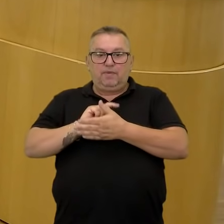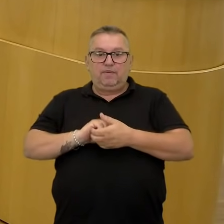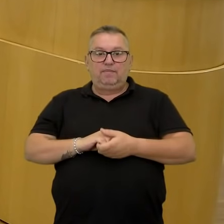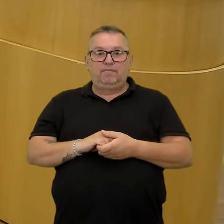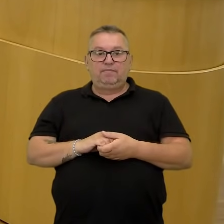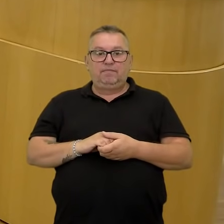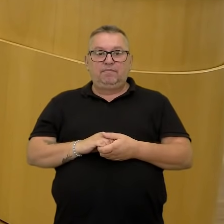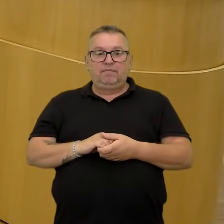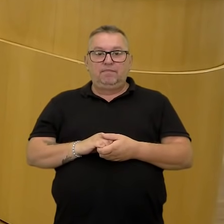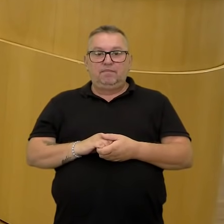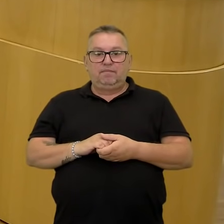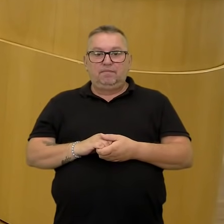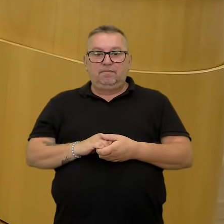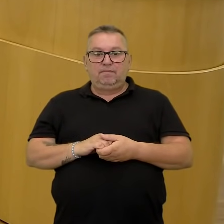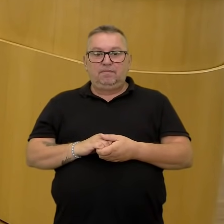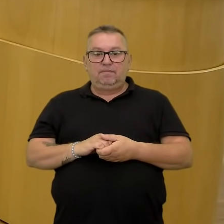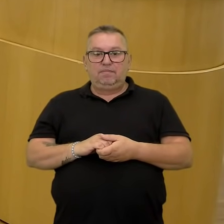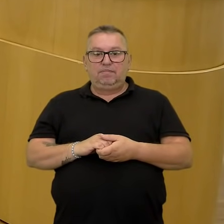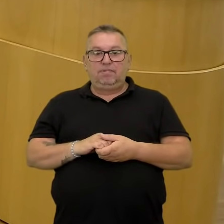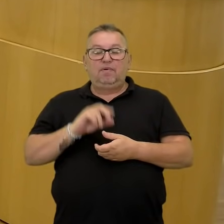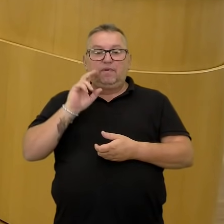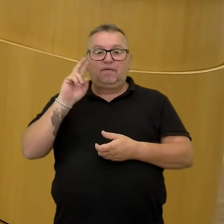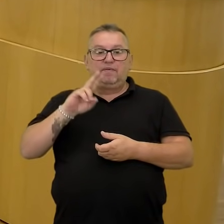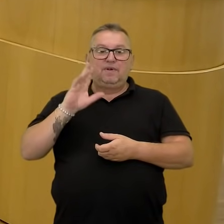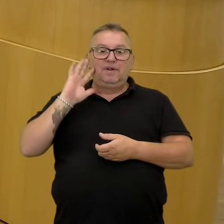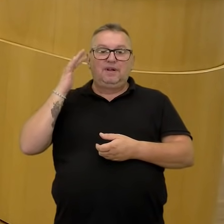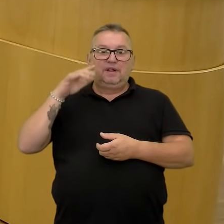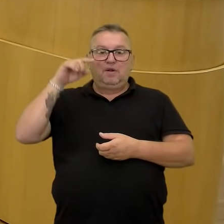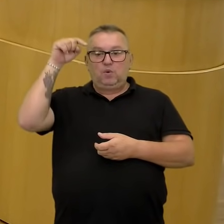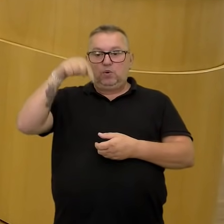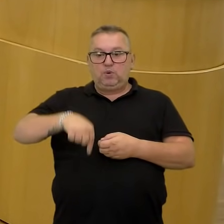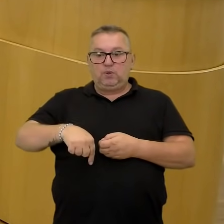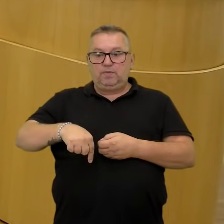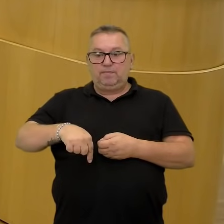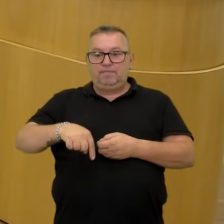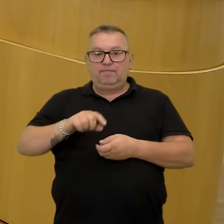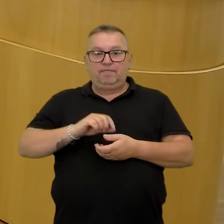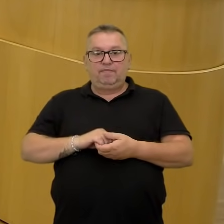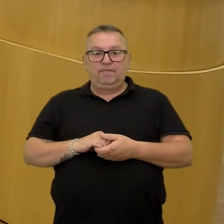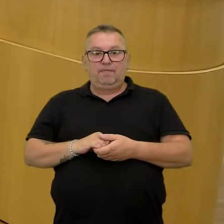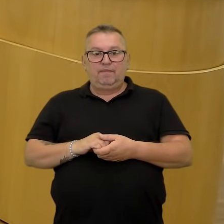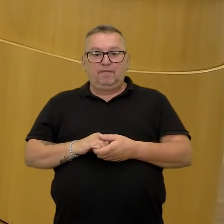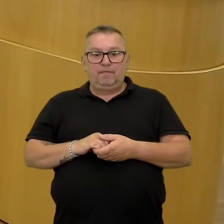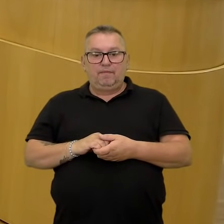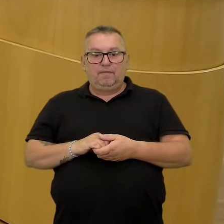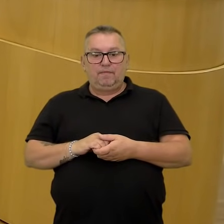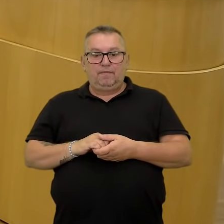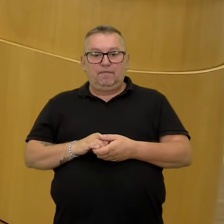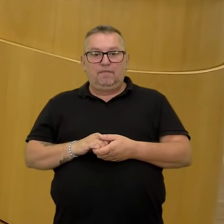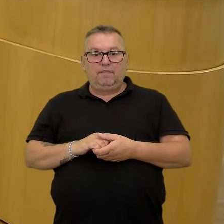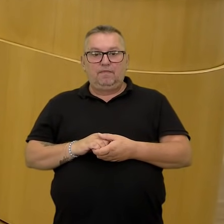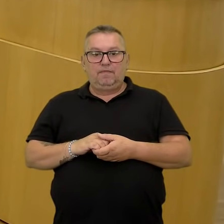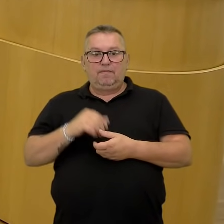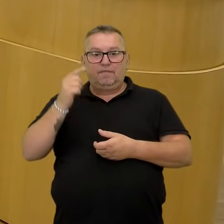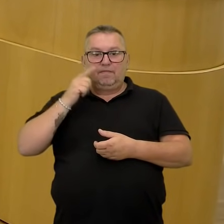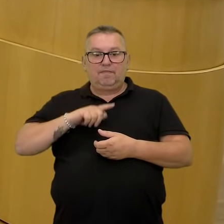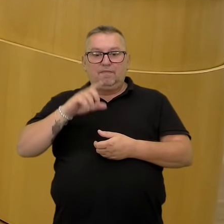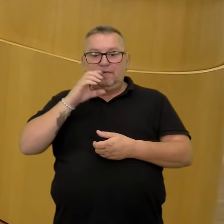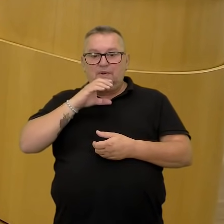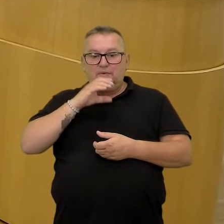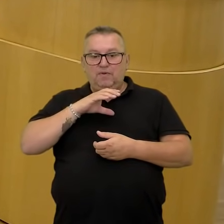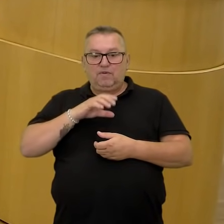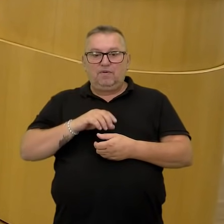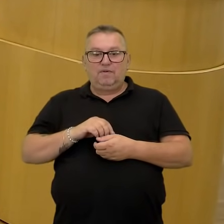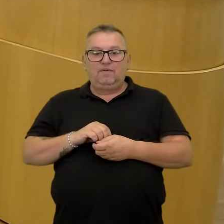papel aqui ó tô vendo ele vai cortar a coluna de ar que tá aqui aí ele consegue sair